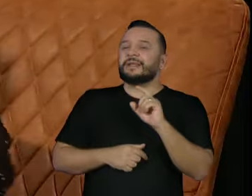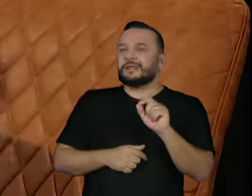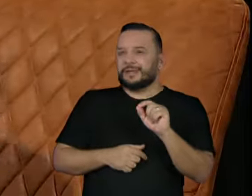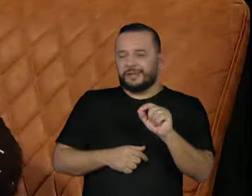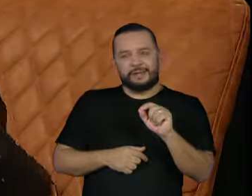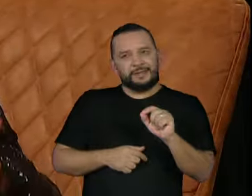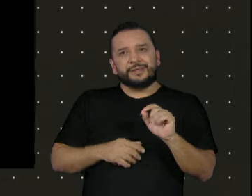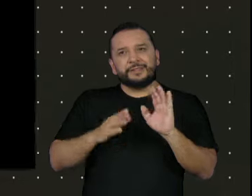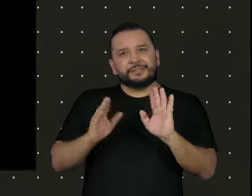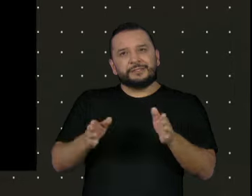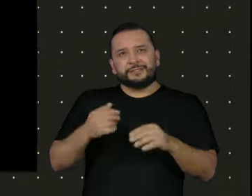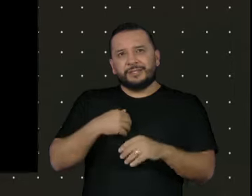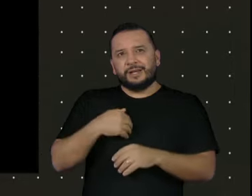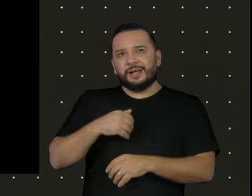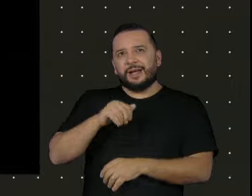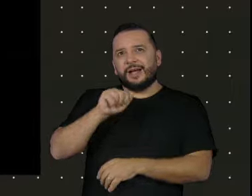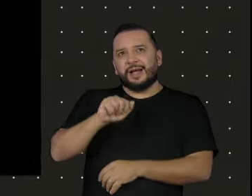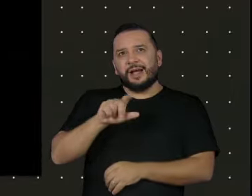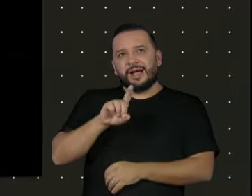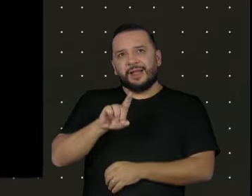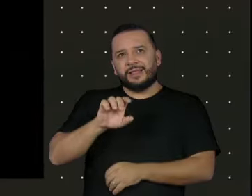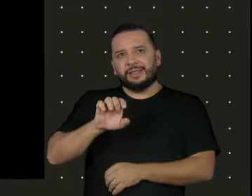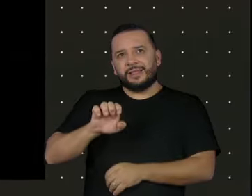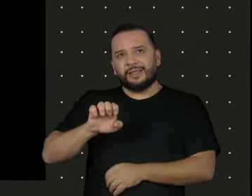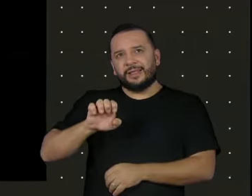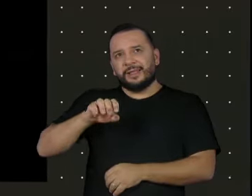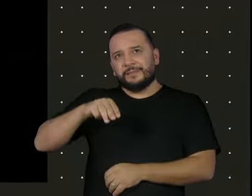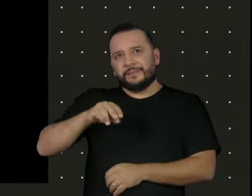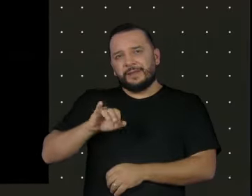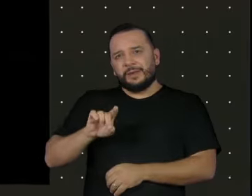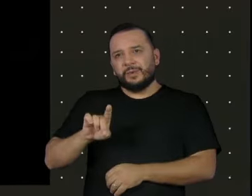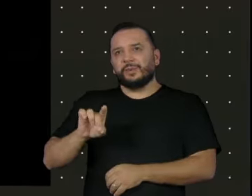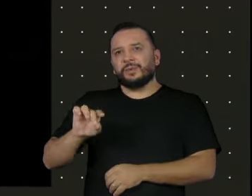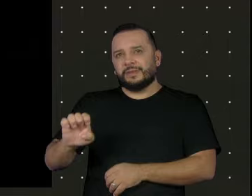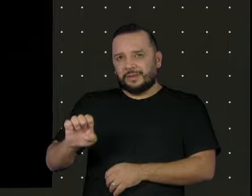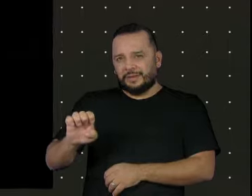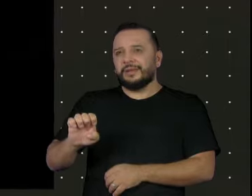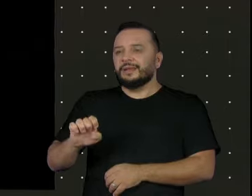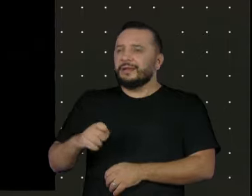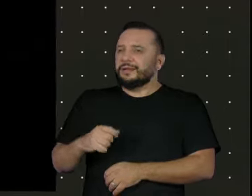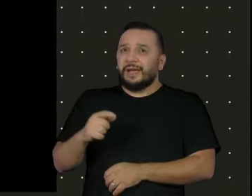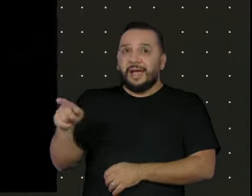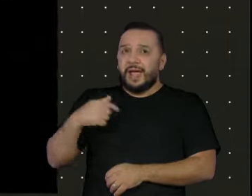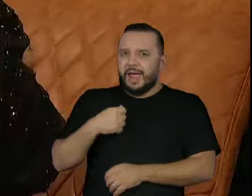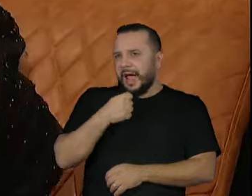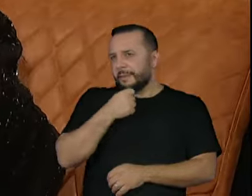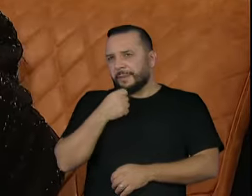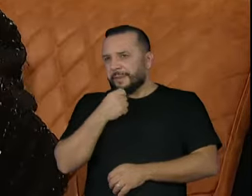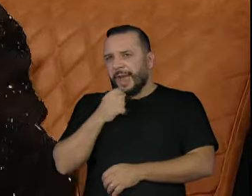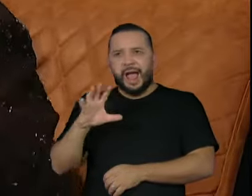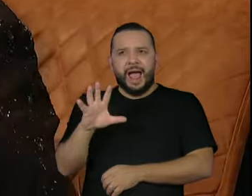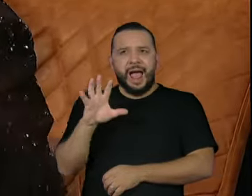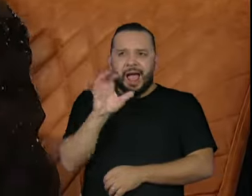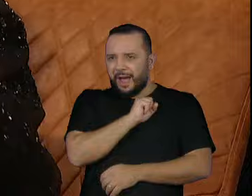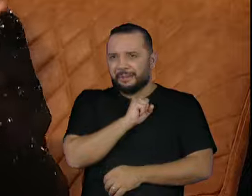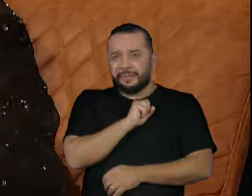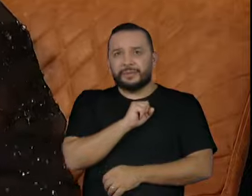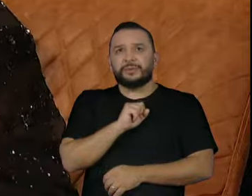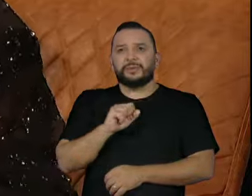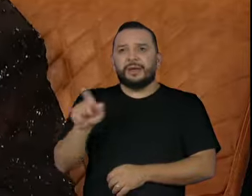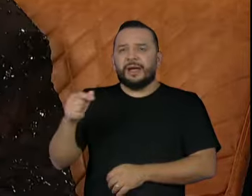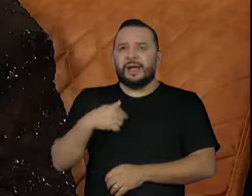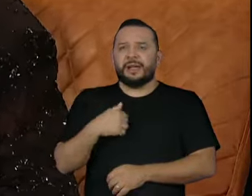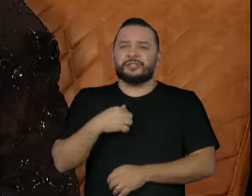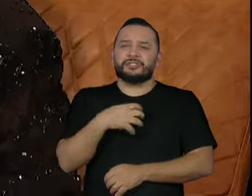Eu adorava ela cantava rápido, né? Você vê que até hoje não tem uma cantora, né, que tenha conseguido seguir, né, o chorinho como